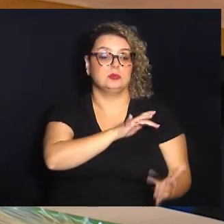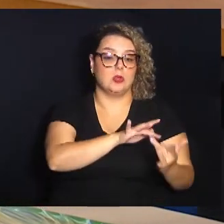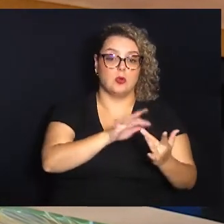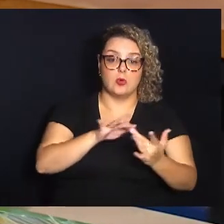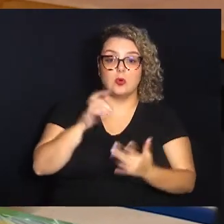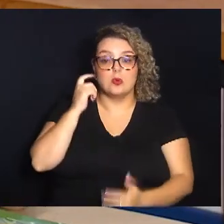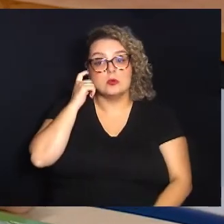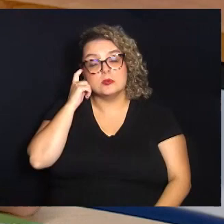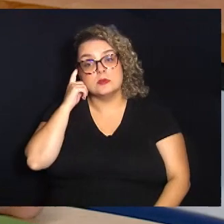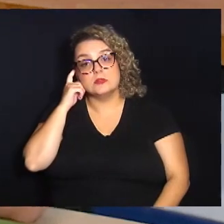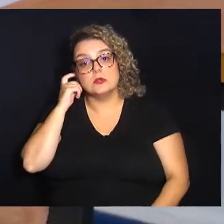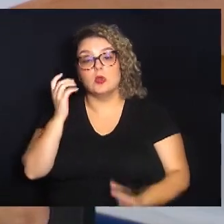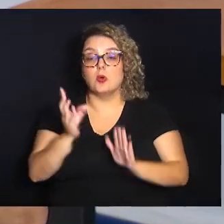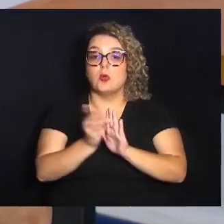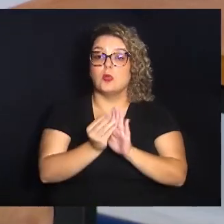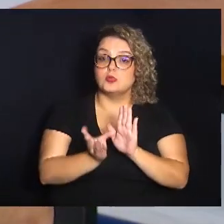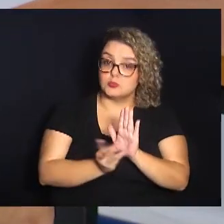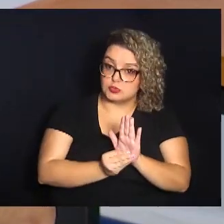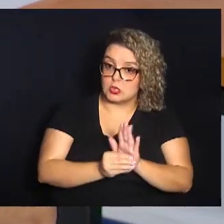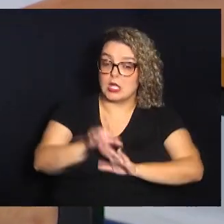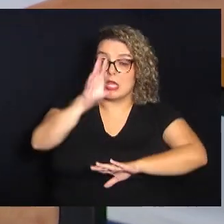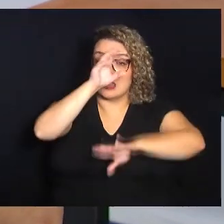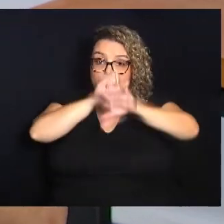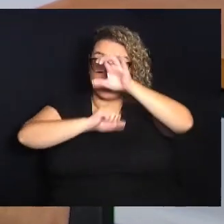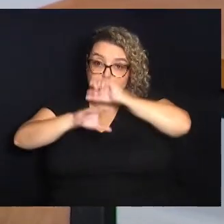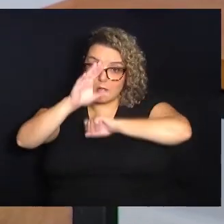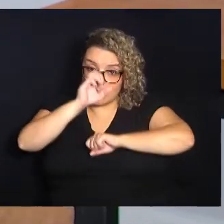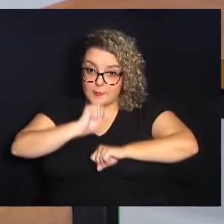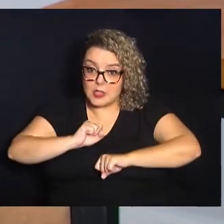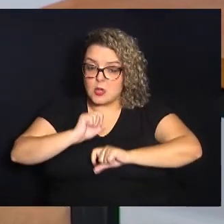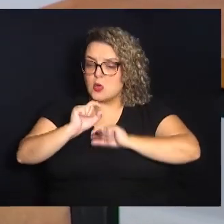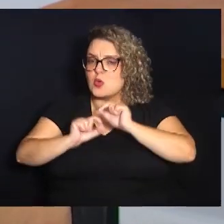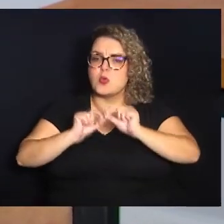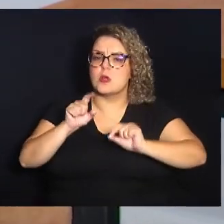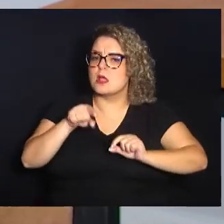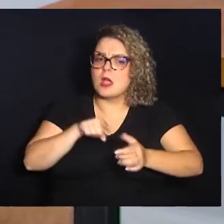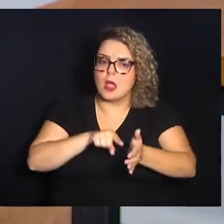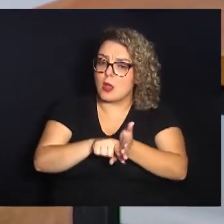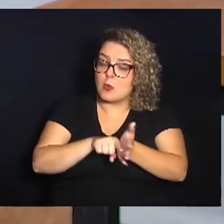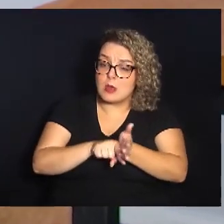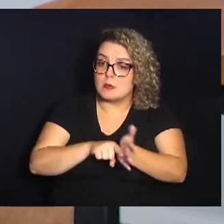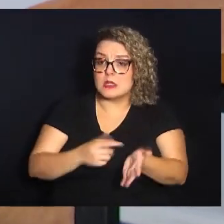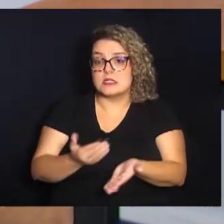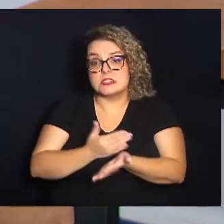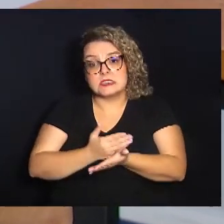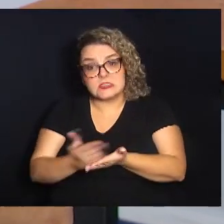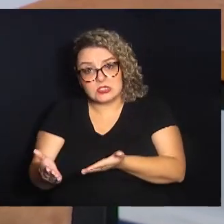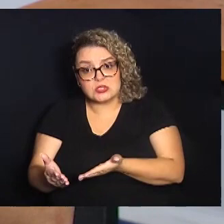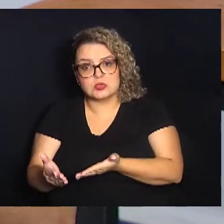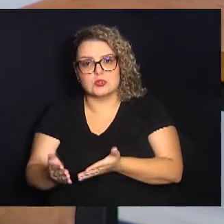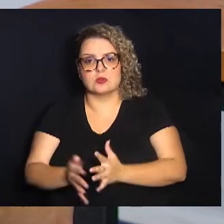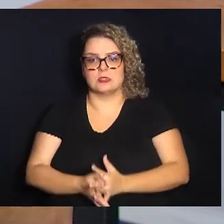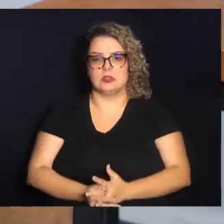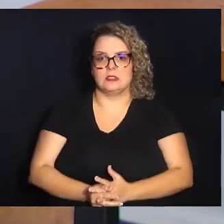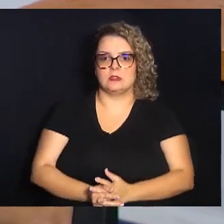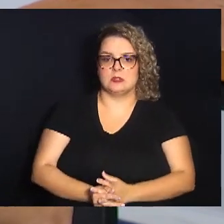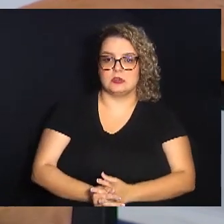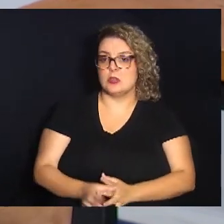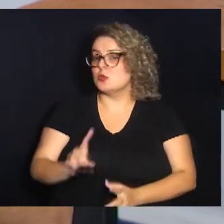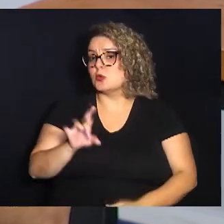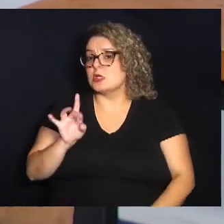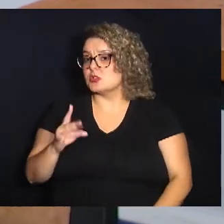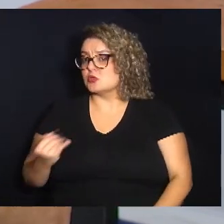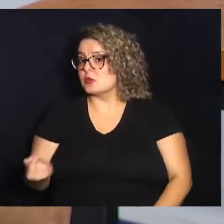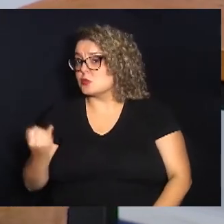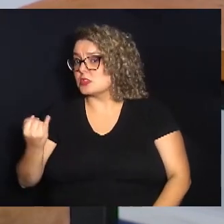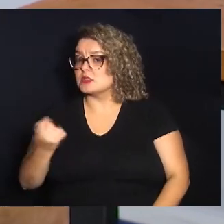terem o contato com o conteúdo, para eles aprenderem o que é uma pesquisa inicial. E não